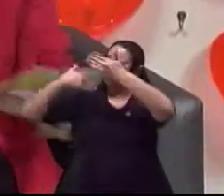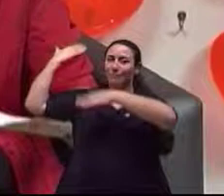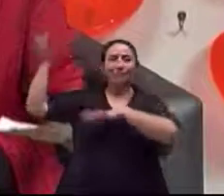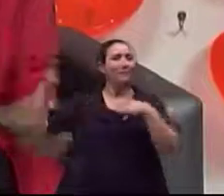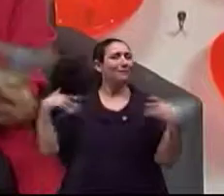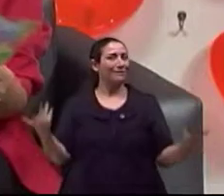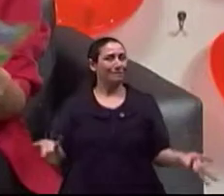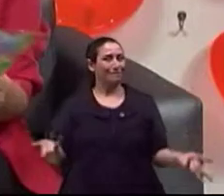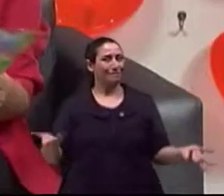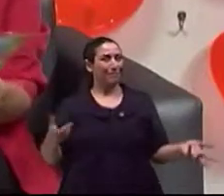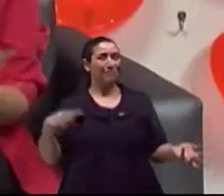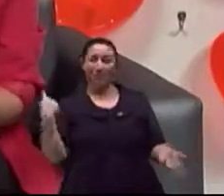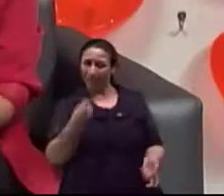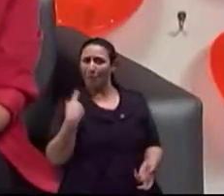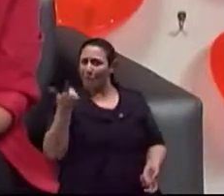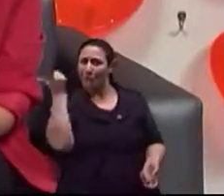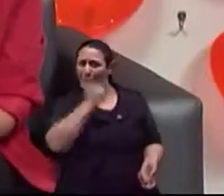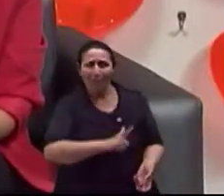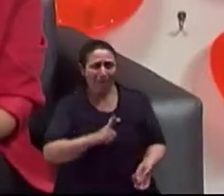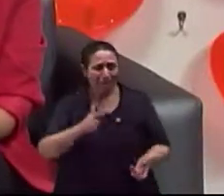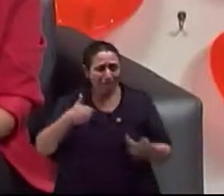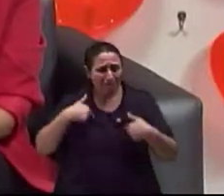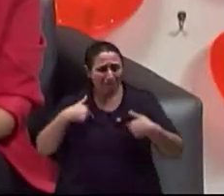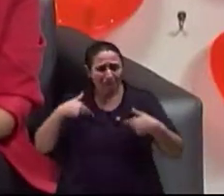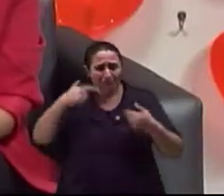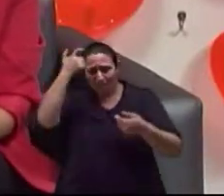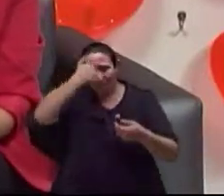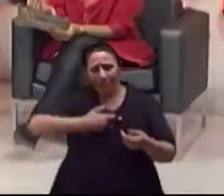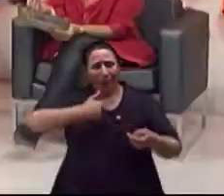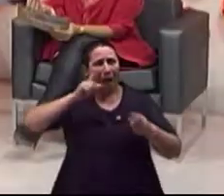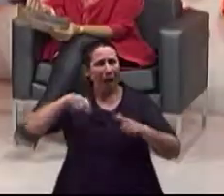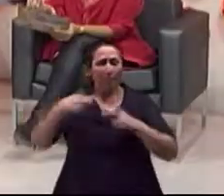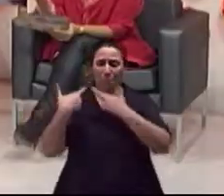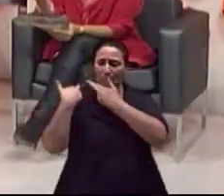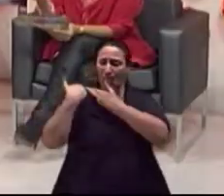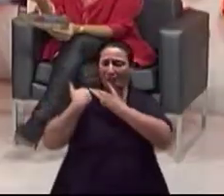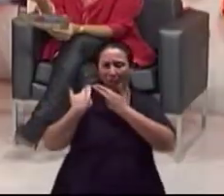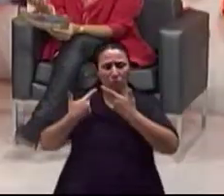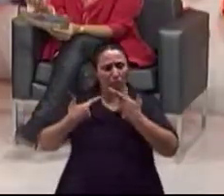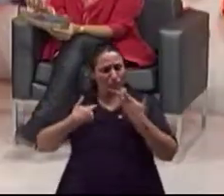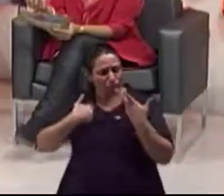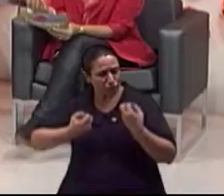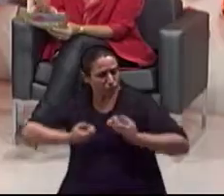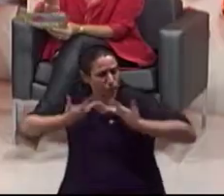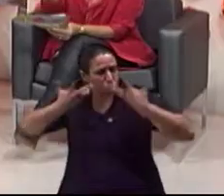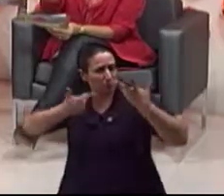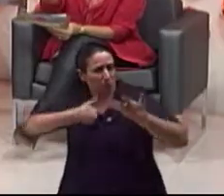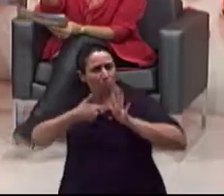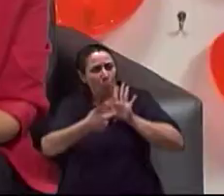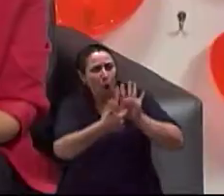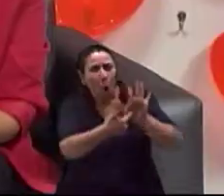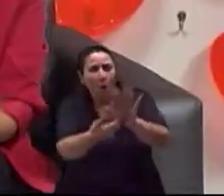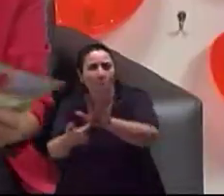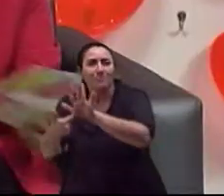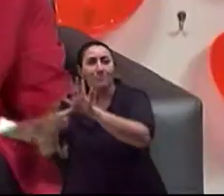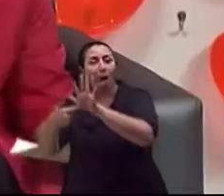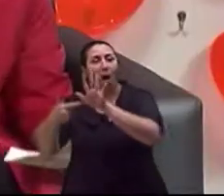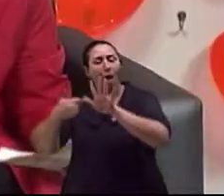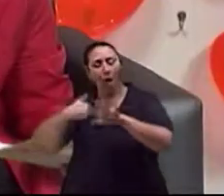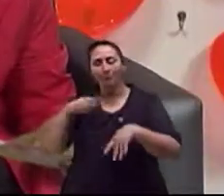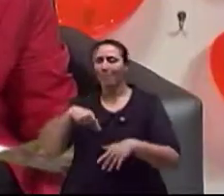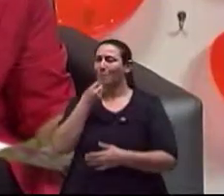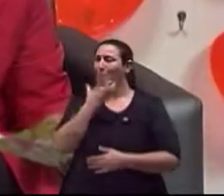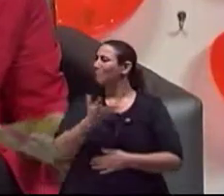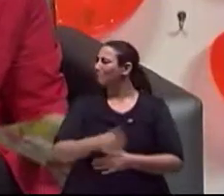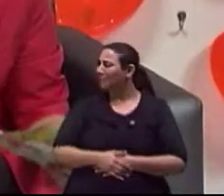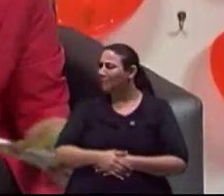dizer a gente transcende quando tem uma uma uma responsabilidade assumida né a gente transcende junto com o outro Isso é muito bom mas isso é para terminar o